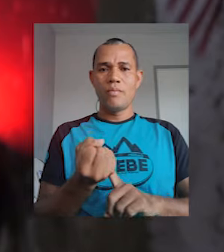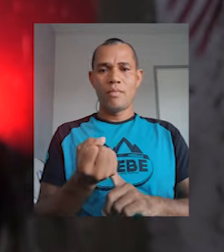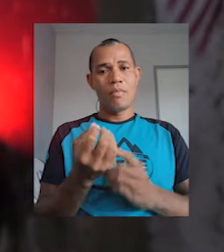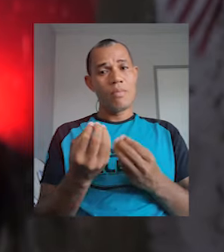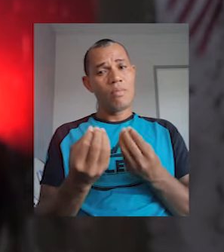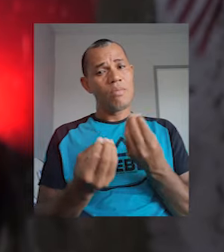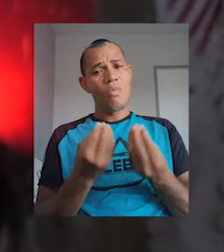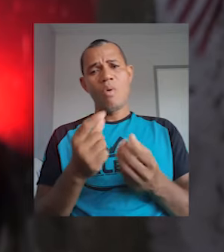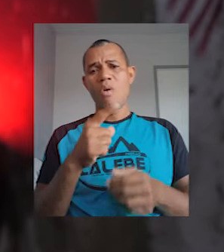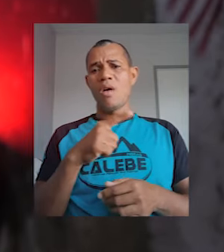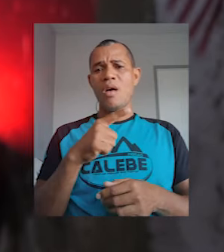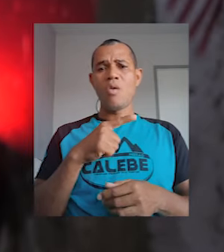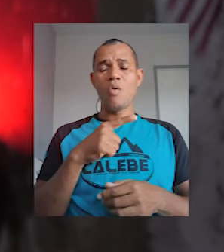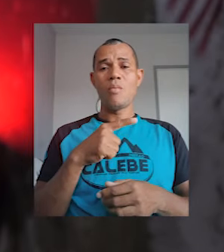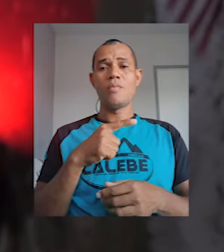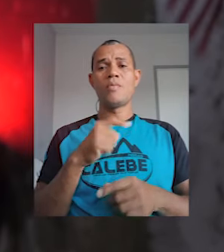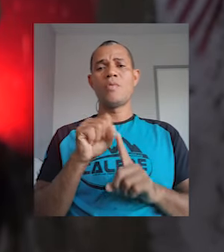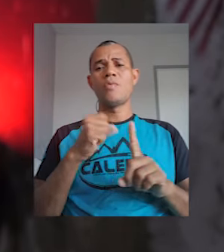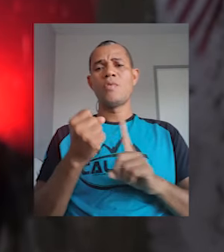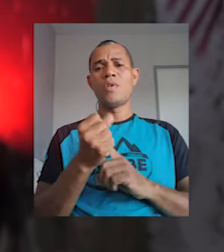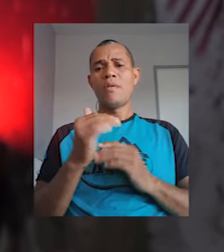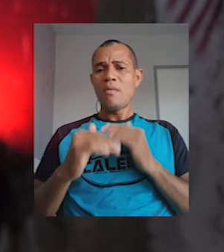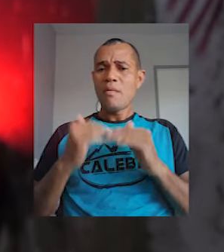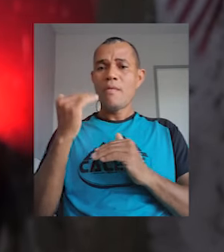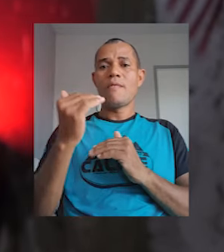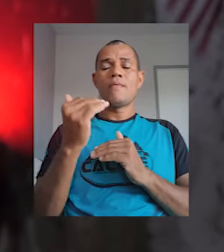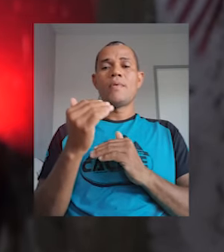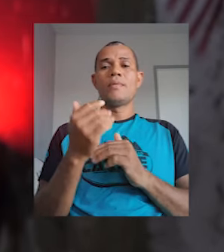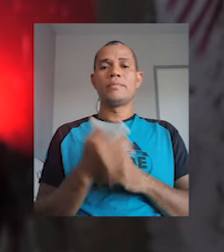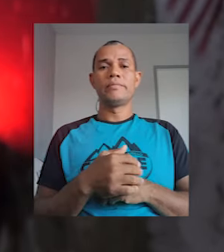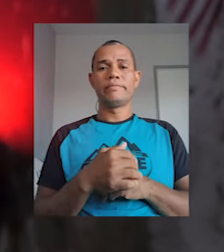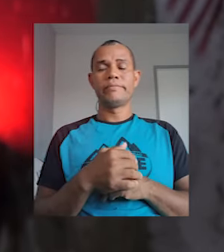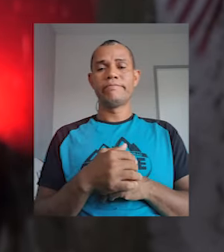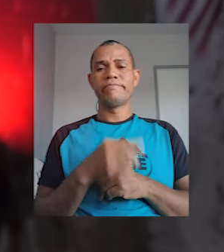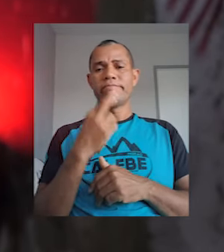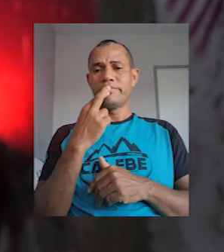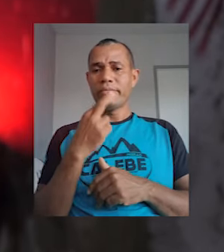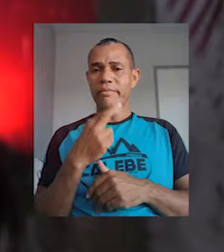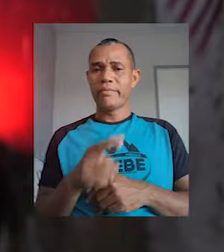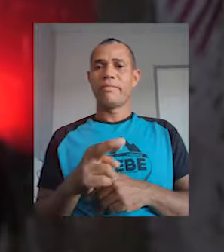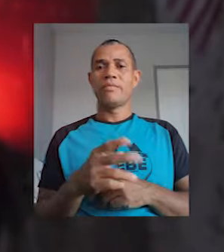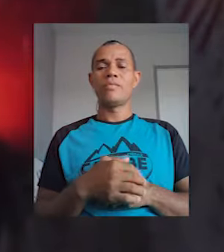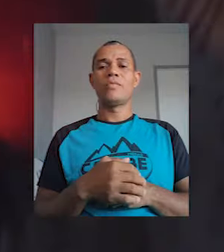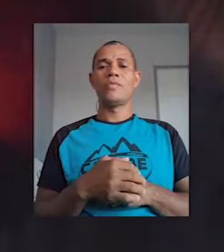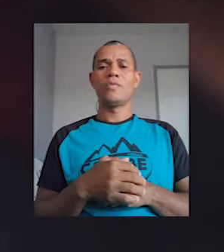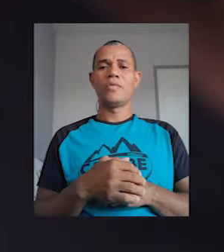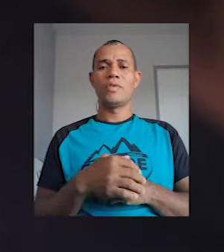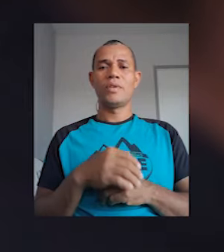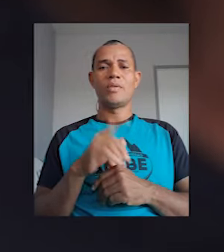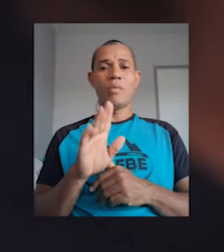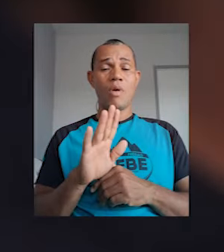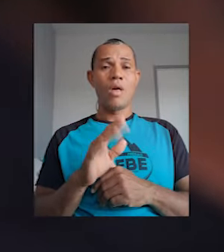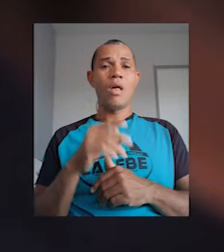sociedade avançar sem resolver essas demandas, né, que ficaram